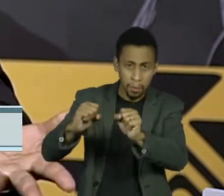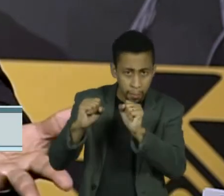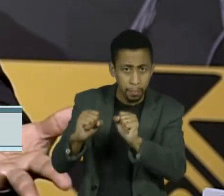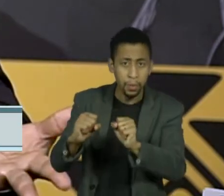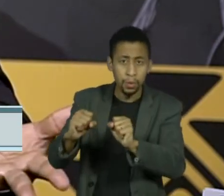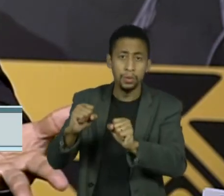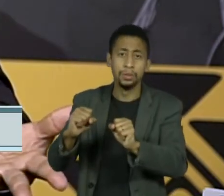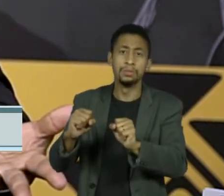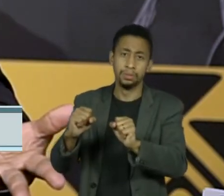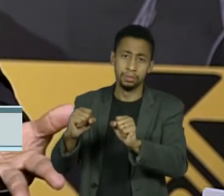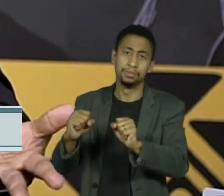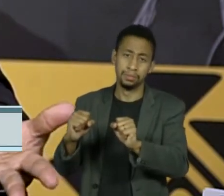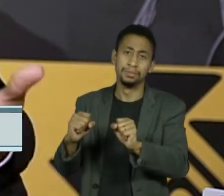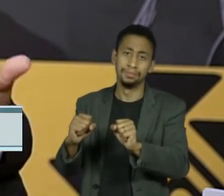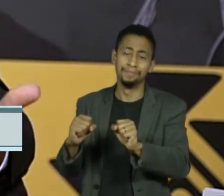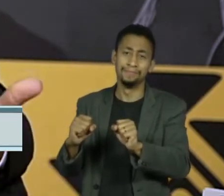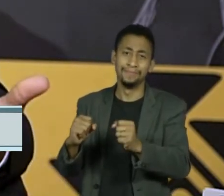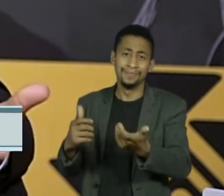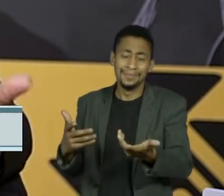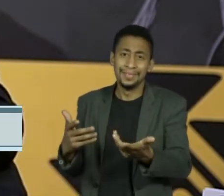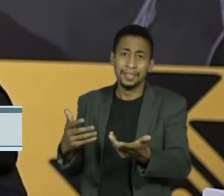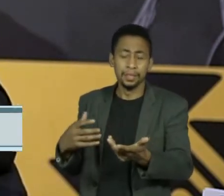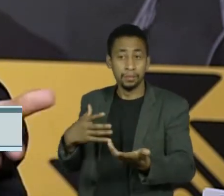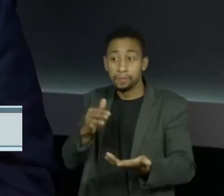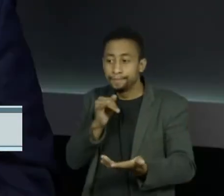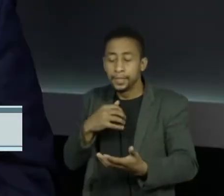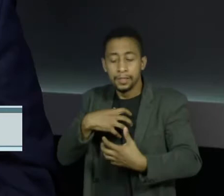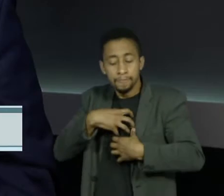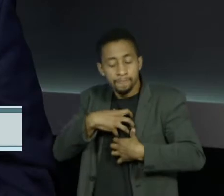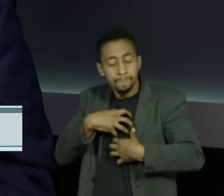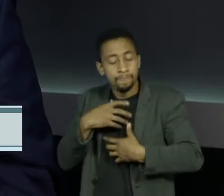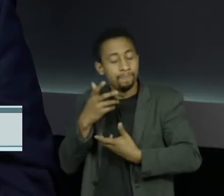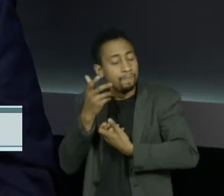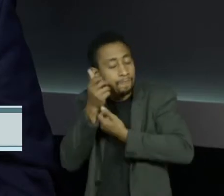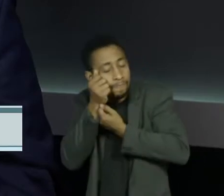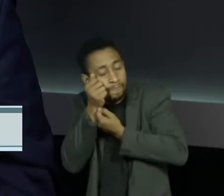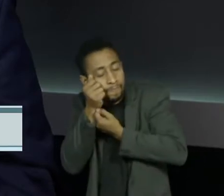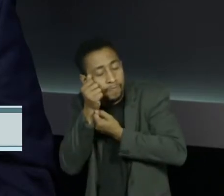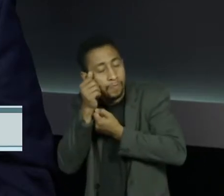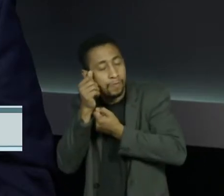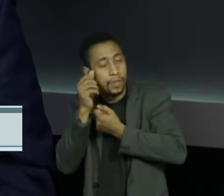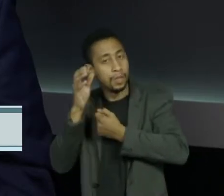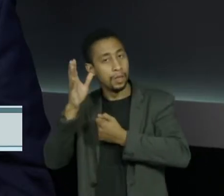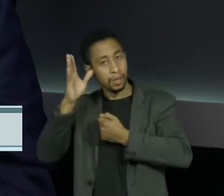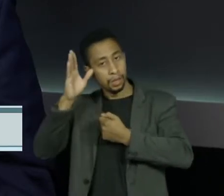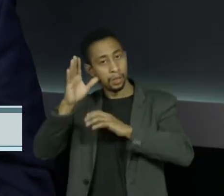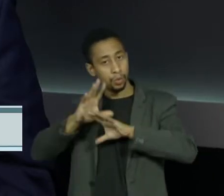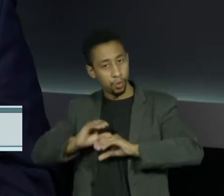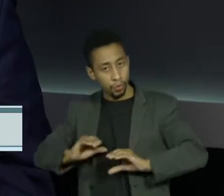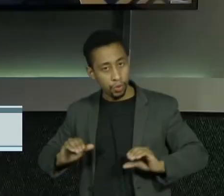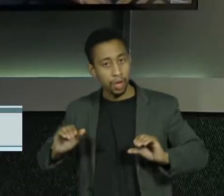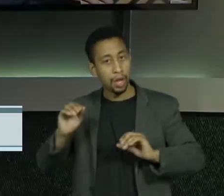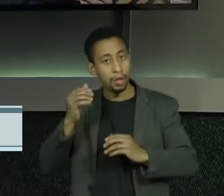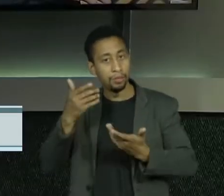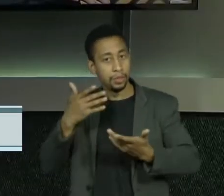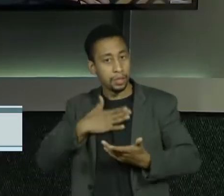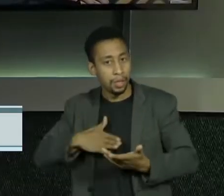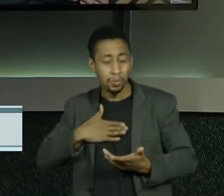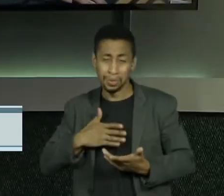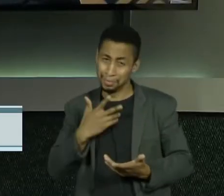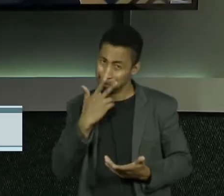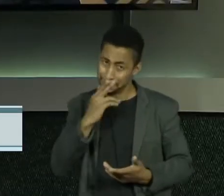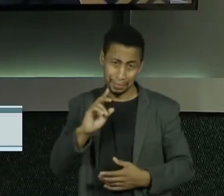sentir confortável, pode dormir com a consciência tranquila diante de um Brasil, de uma cena dessa natureza? Eu acho que